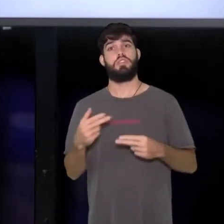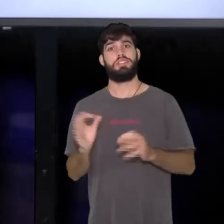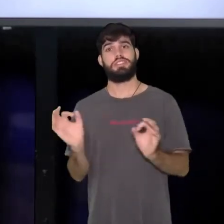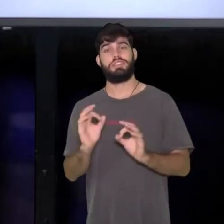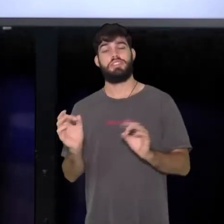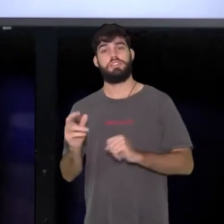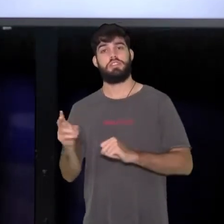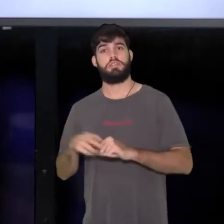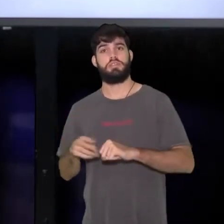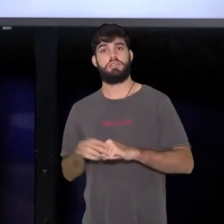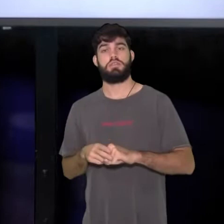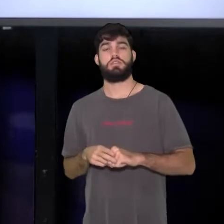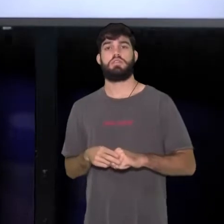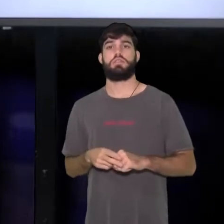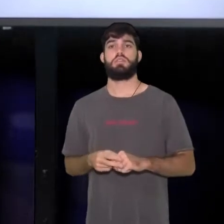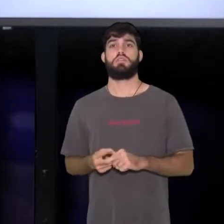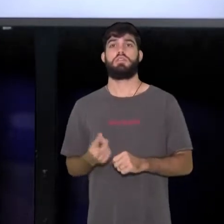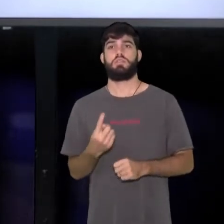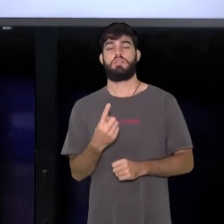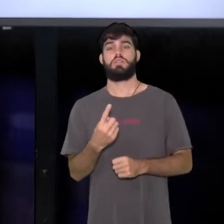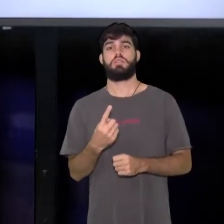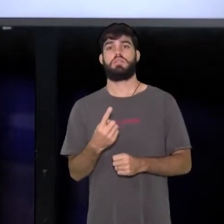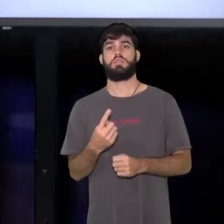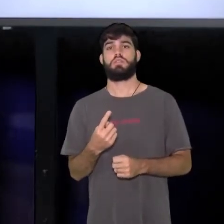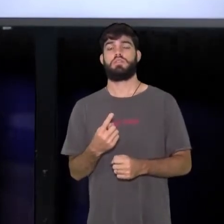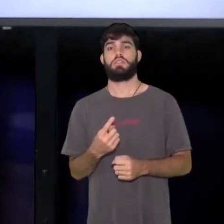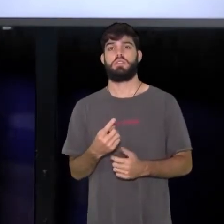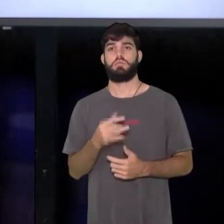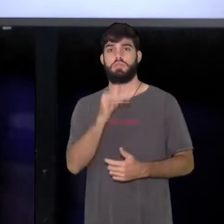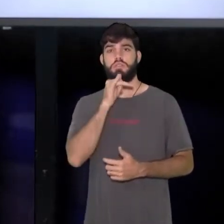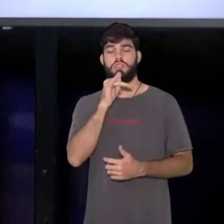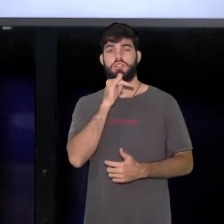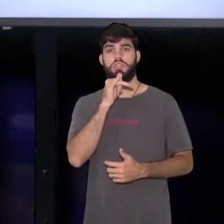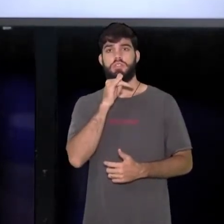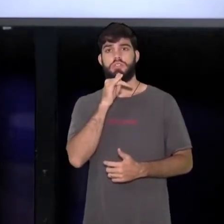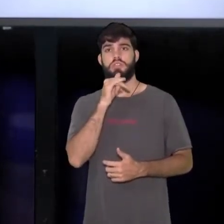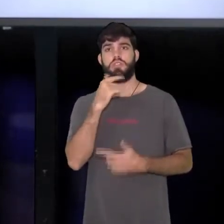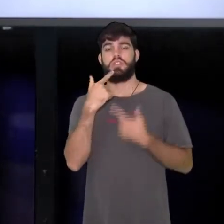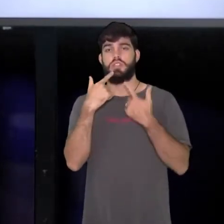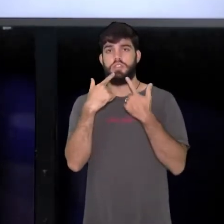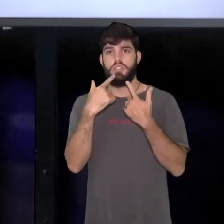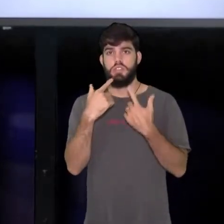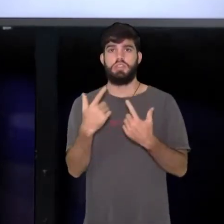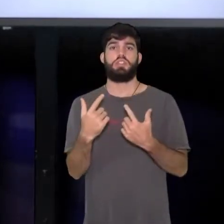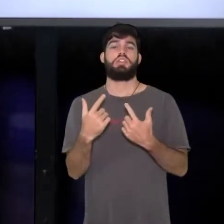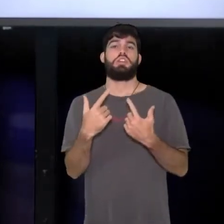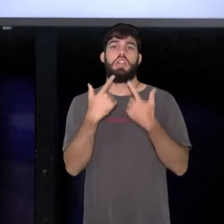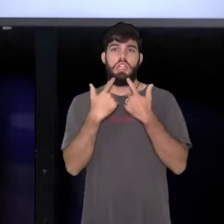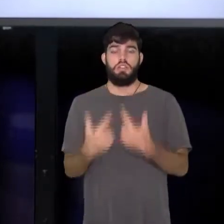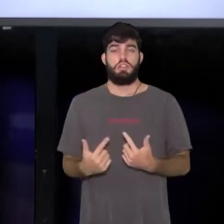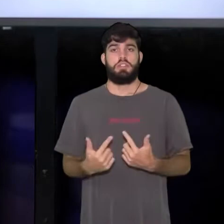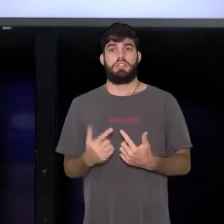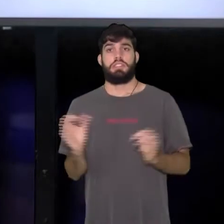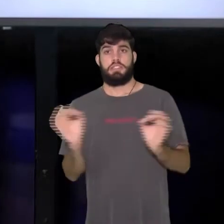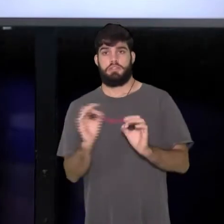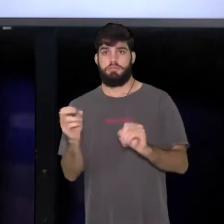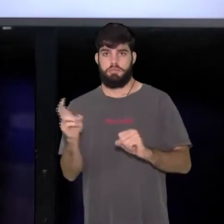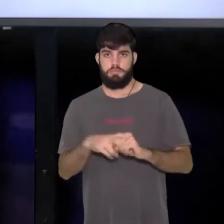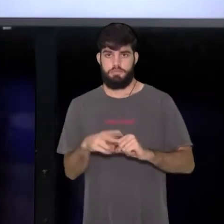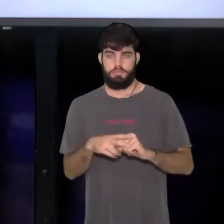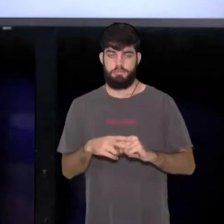elementos que eu acabo de mostrar para vocês aqui da linguagem não verbal. Ok?